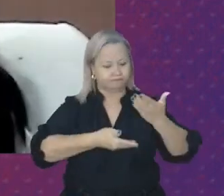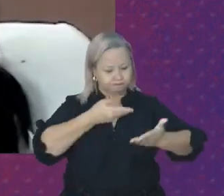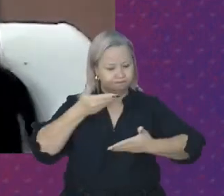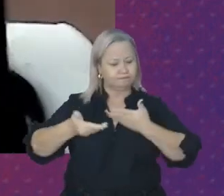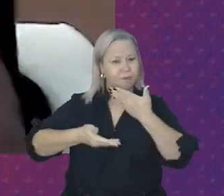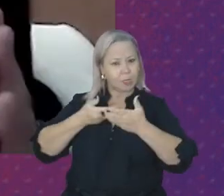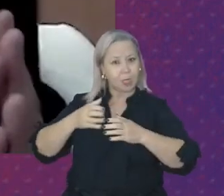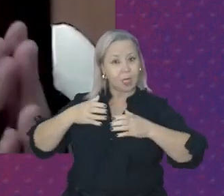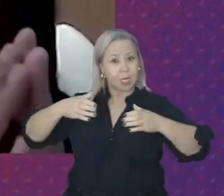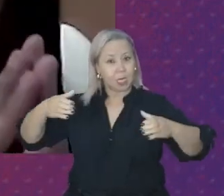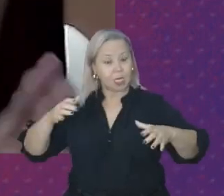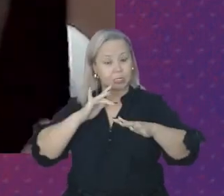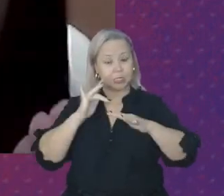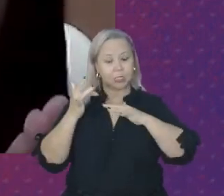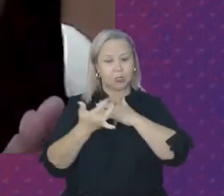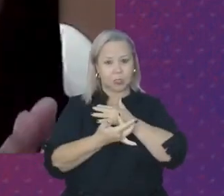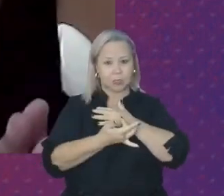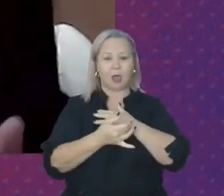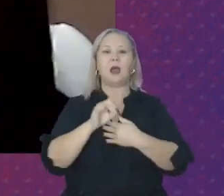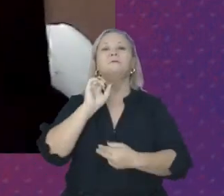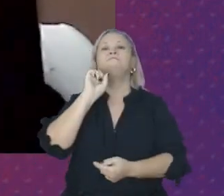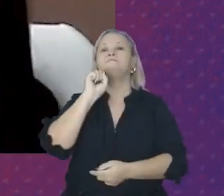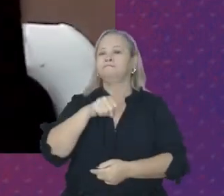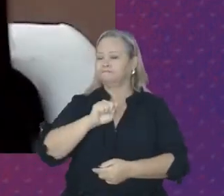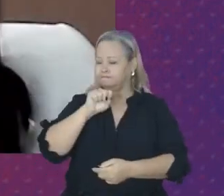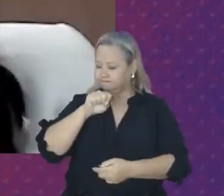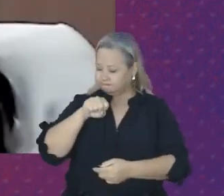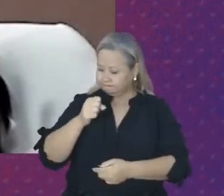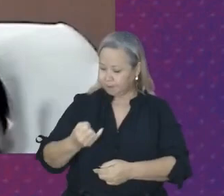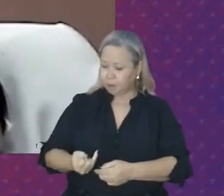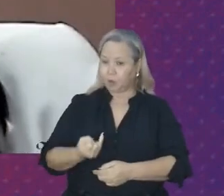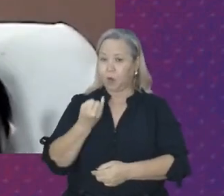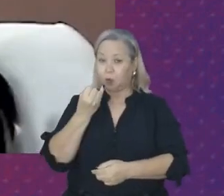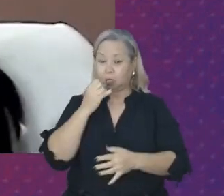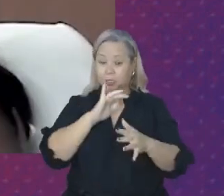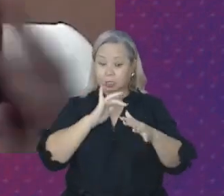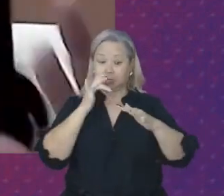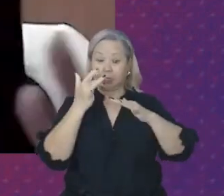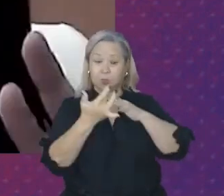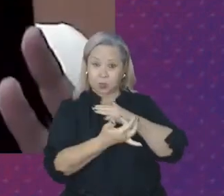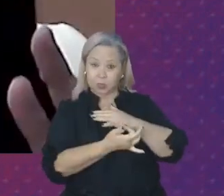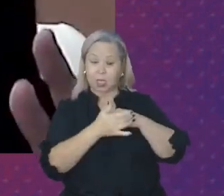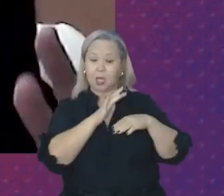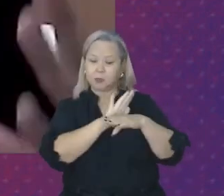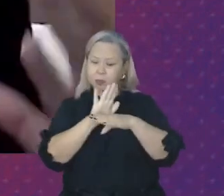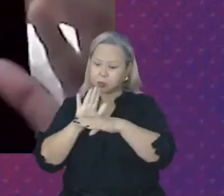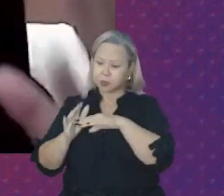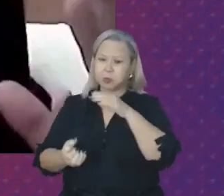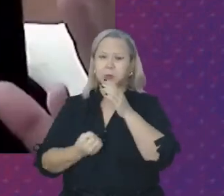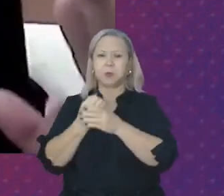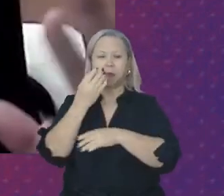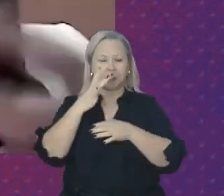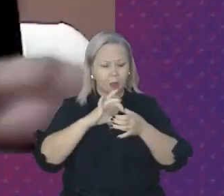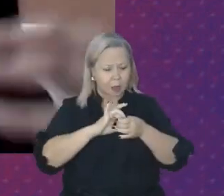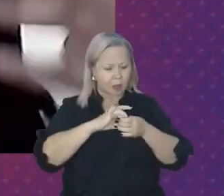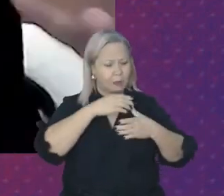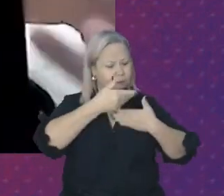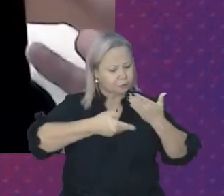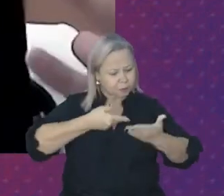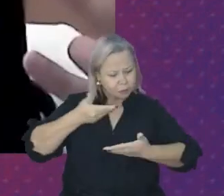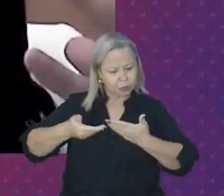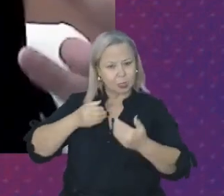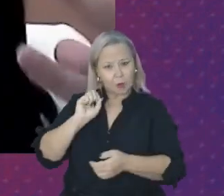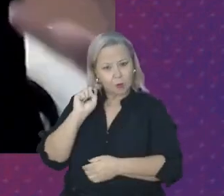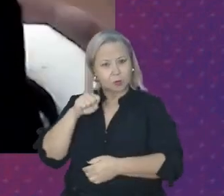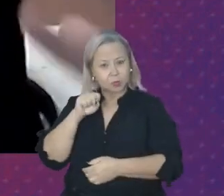e crescer nas redes sociais? Sim. É importante que as redes sociais nos ajudem a criar conexão? Sim. As